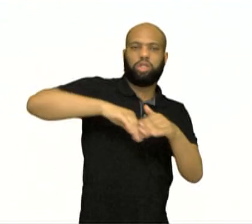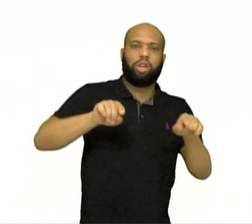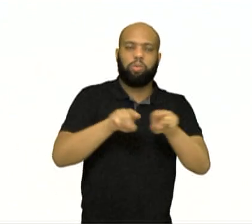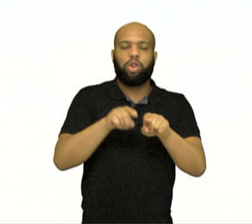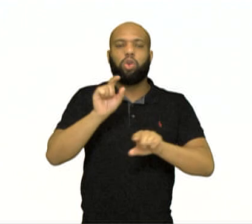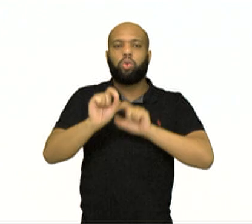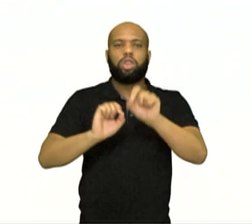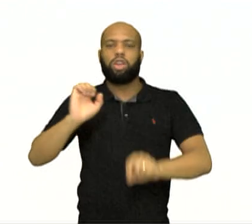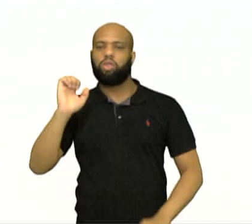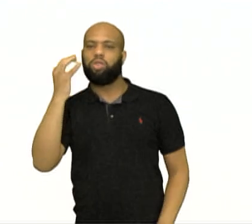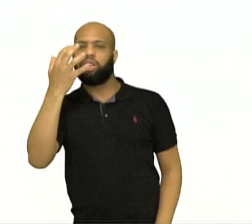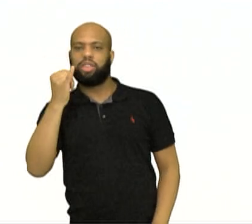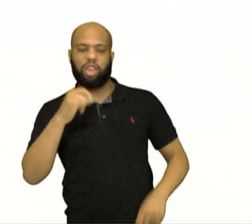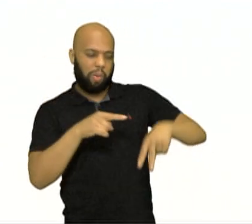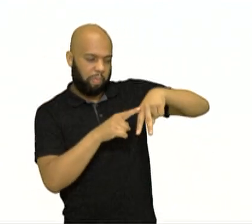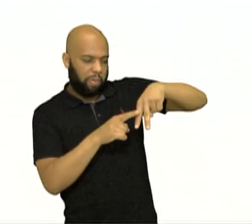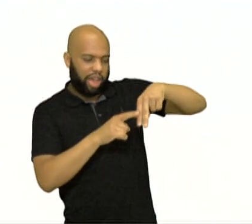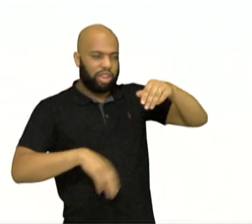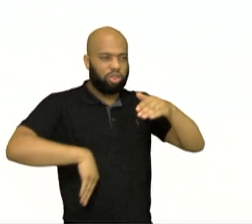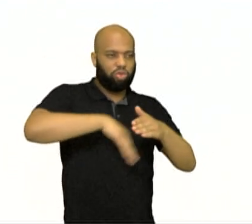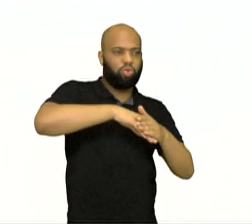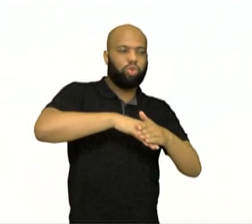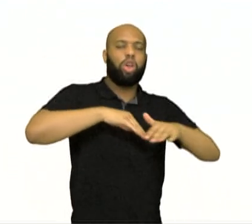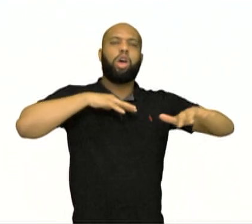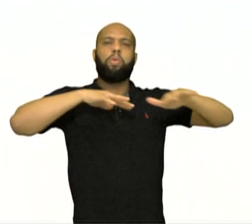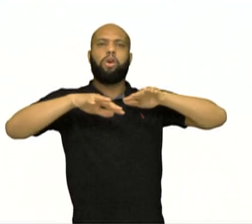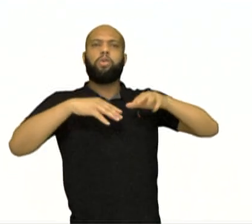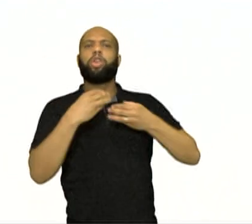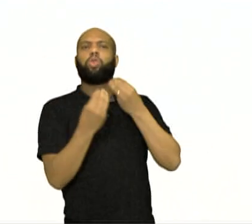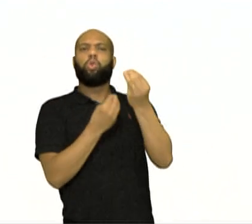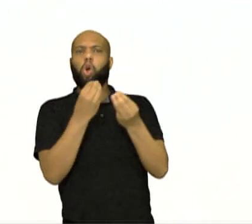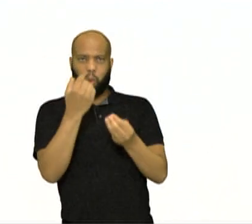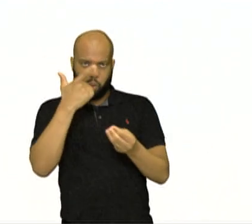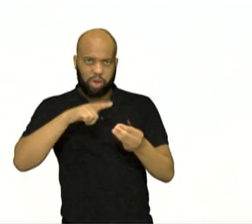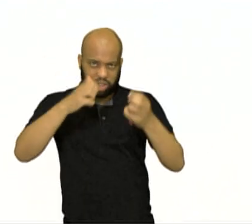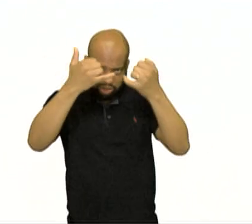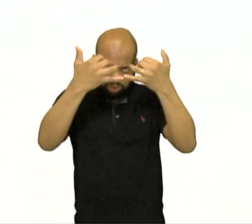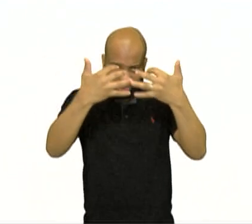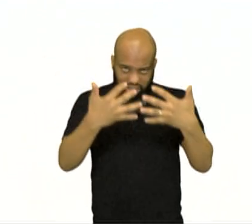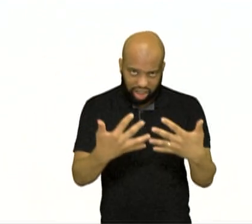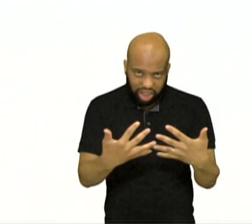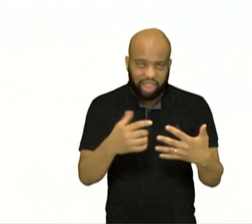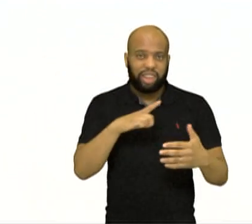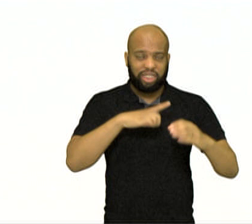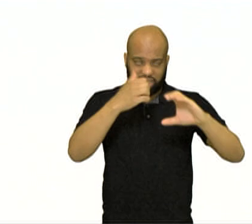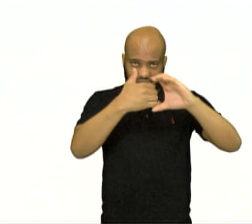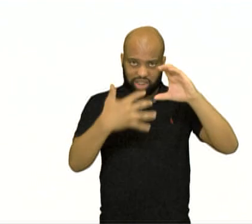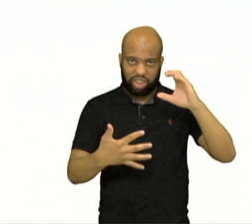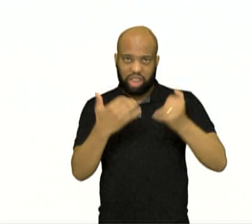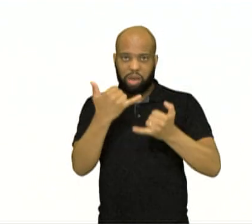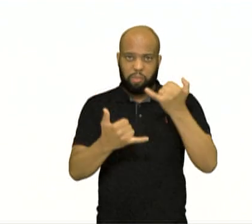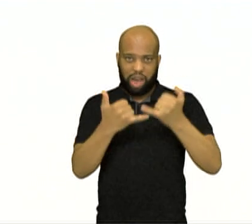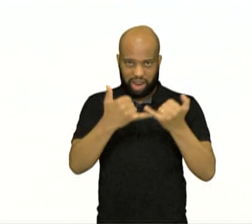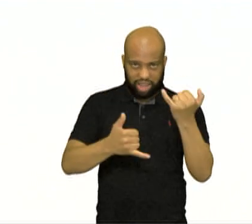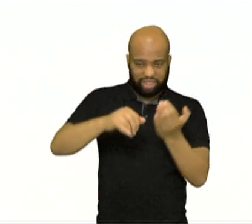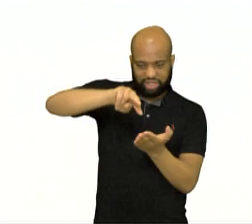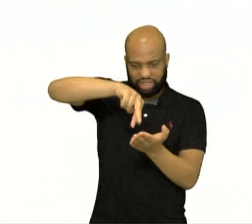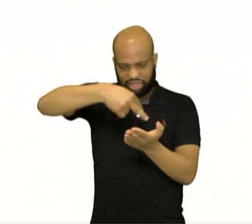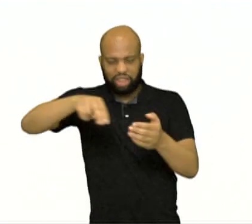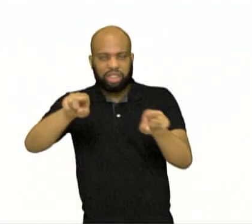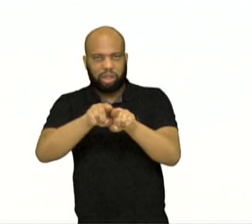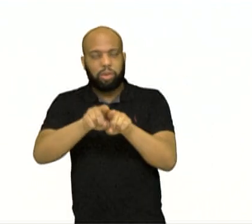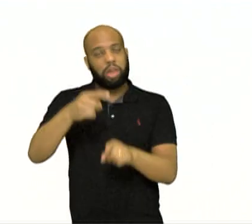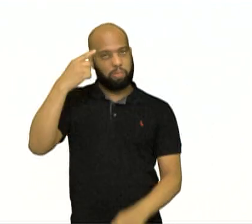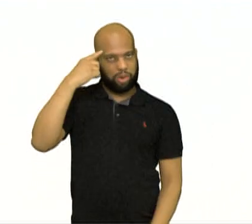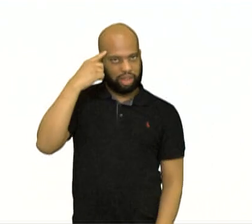que acontece quando eu chuto a perna, qual é o movimento do chute da perna, será que ele tem a característica de um passo de dança? Pense